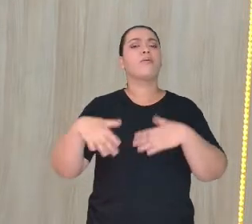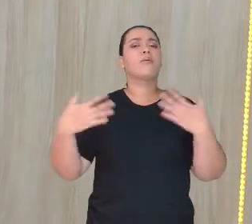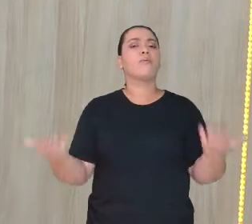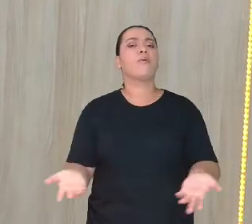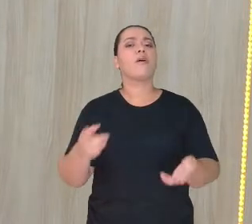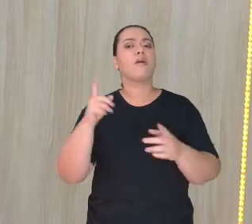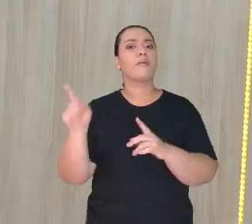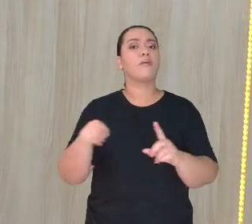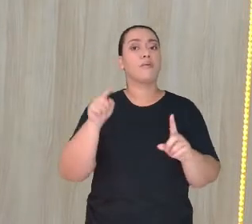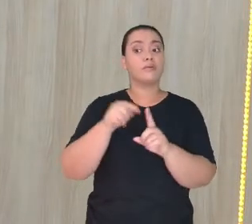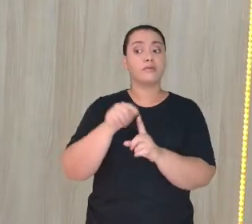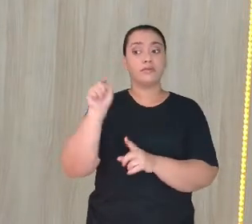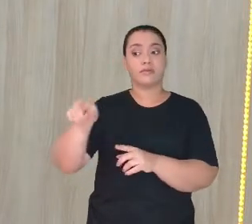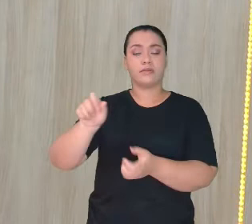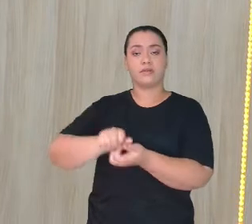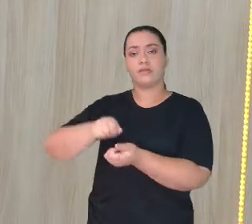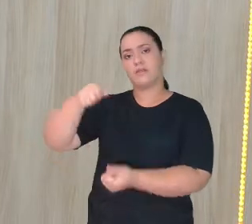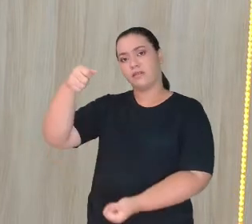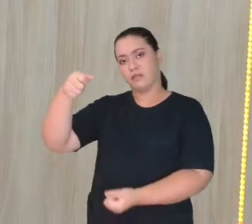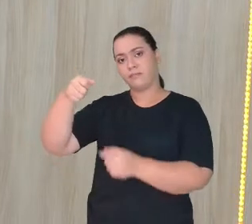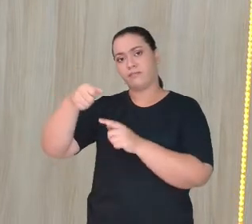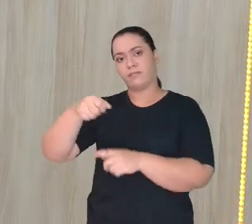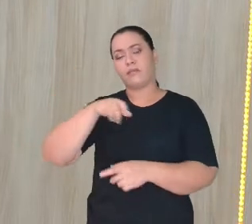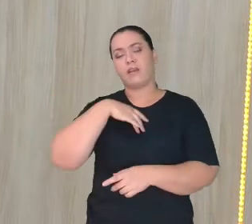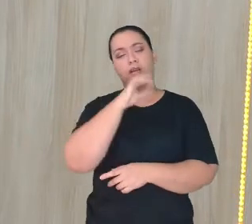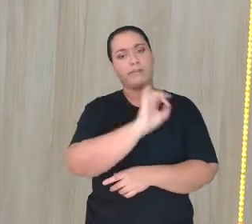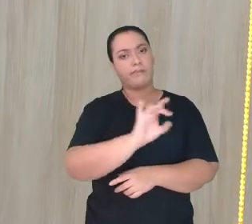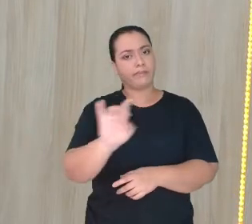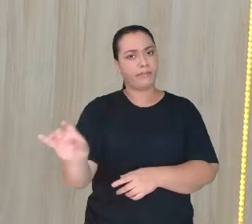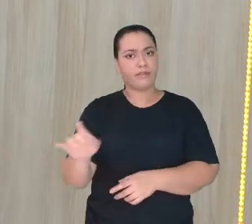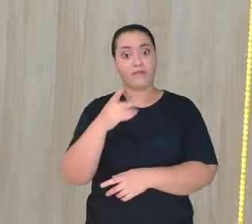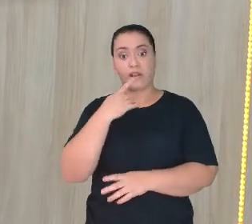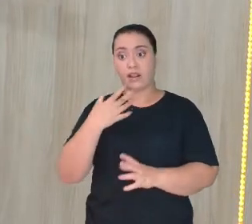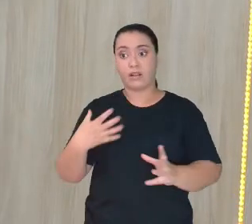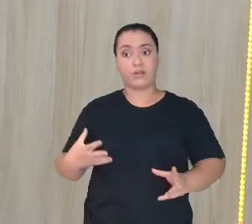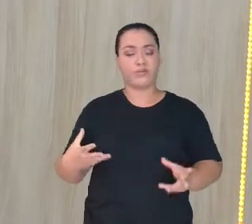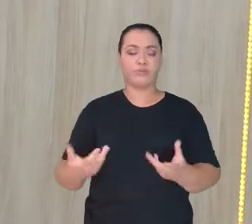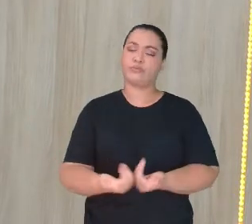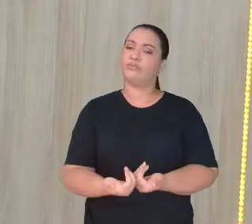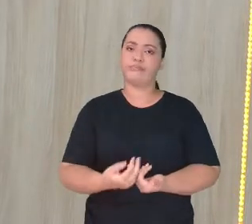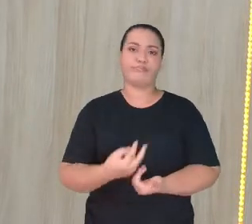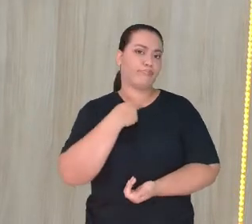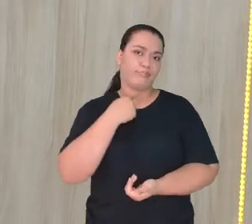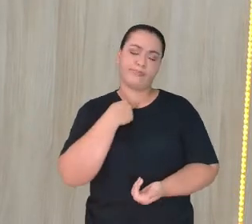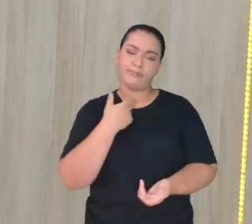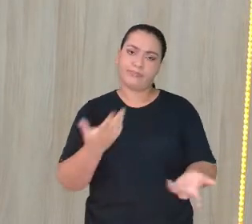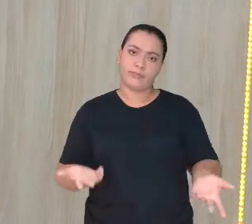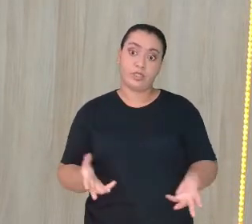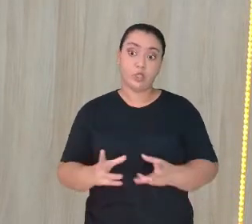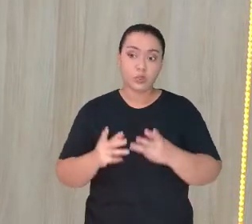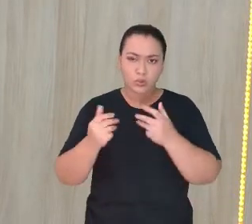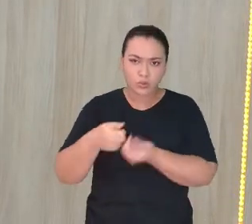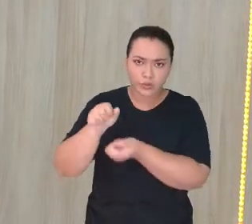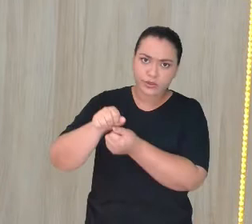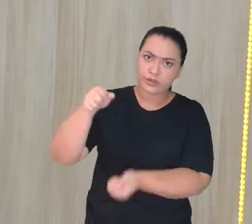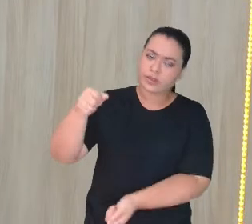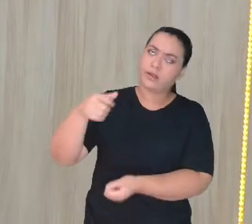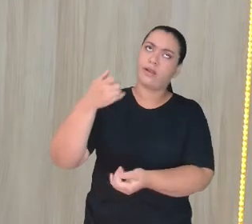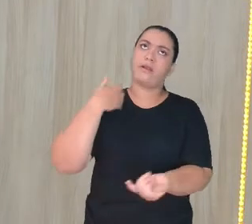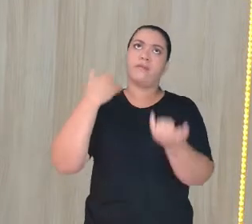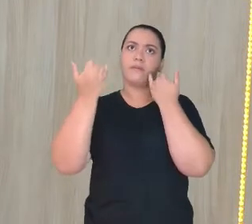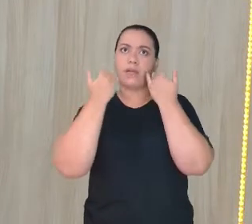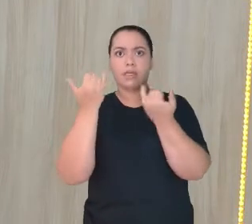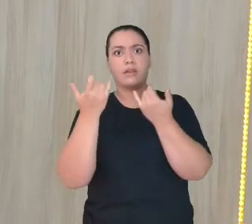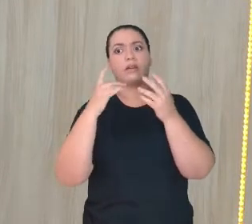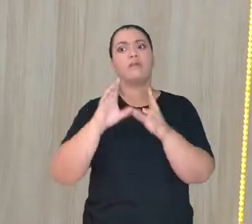objetivo do cartaz, caso a caso. A gente não tem como dizer de forma geral, não tem como a gente dizer que todos os cartazes são informativos,